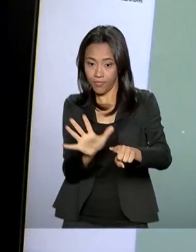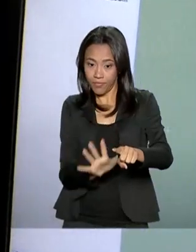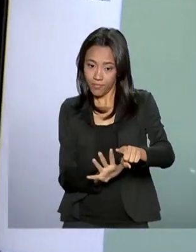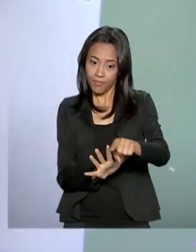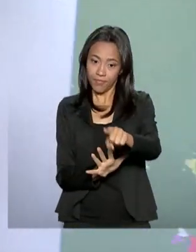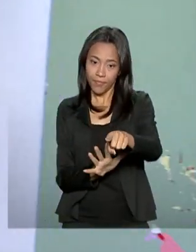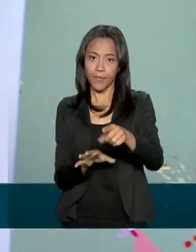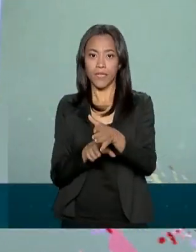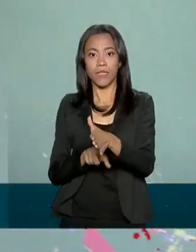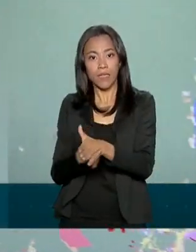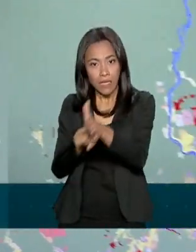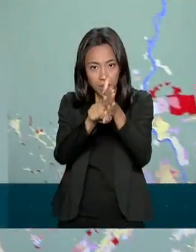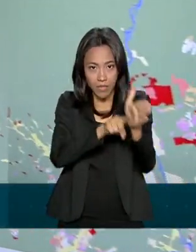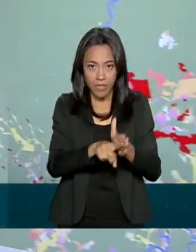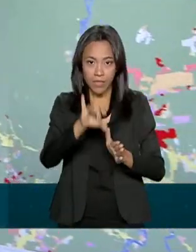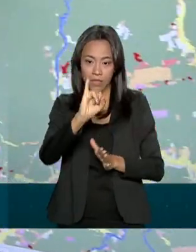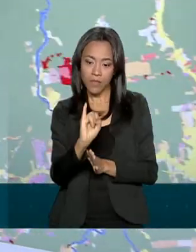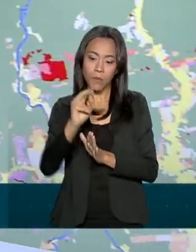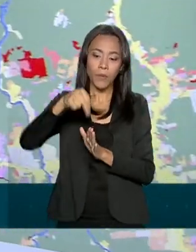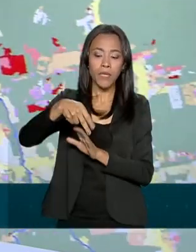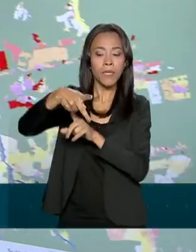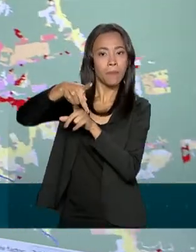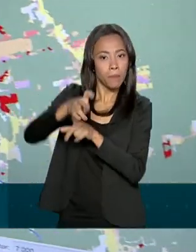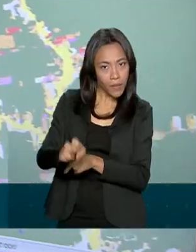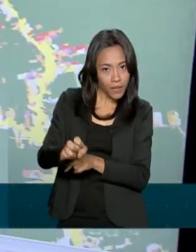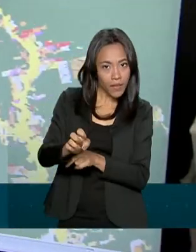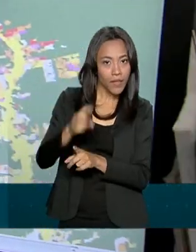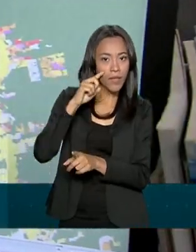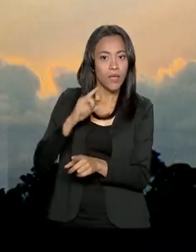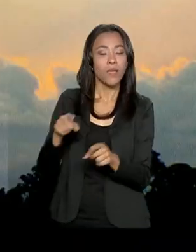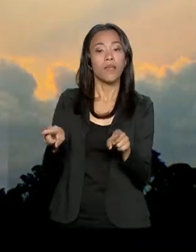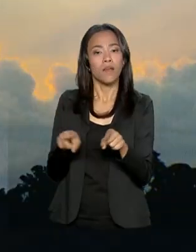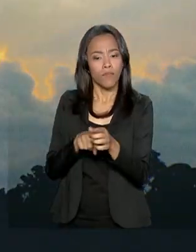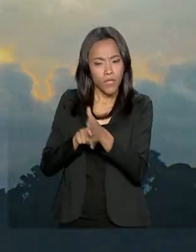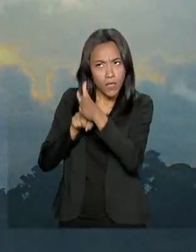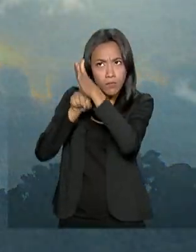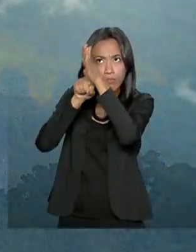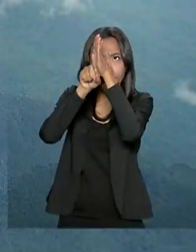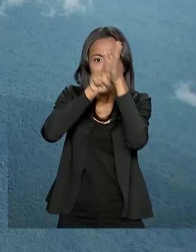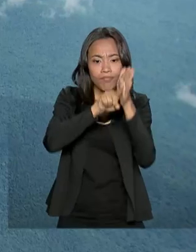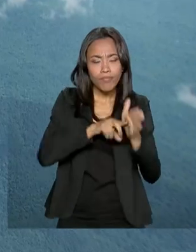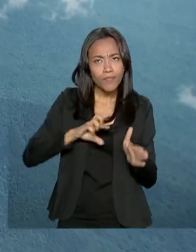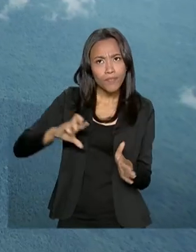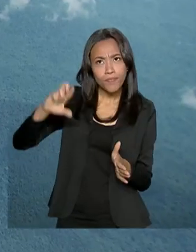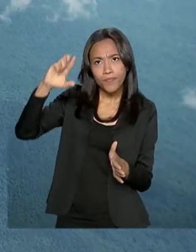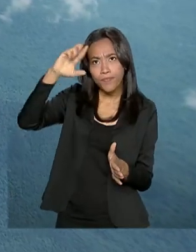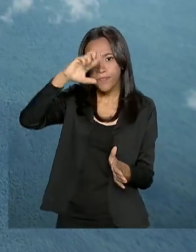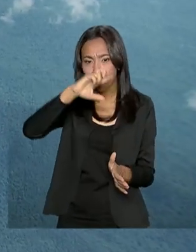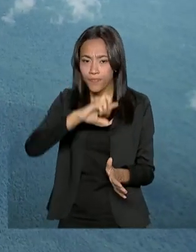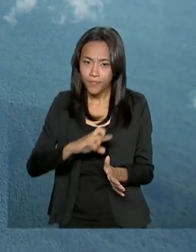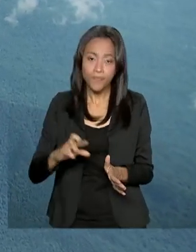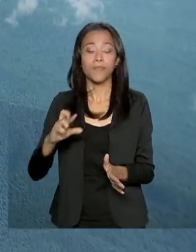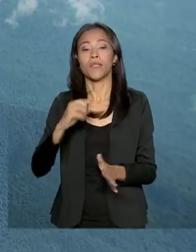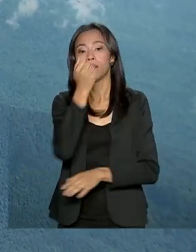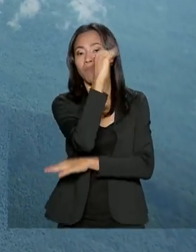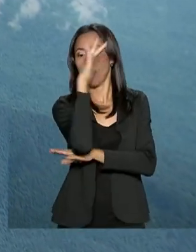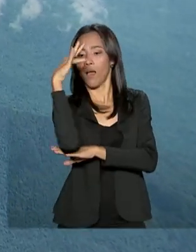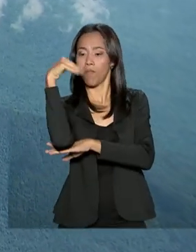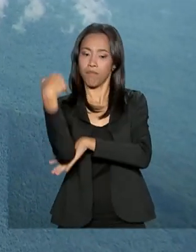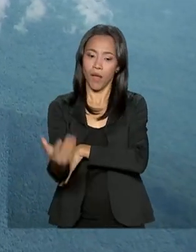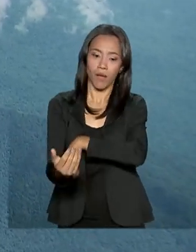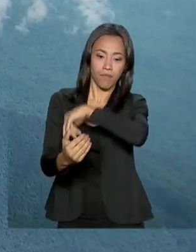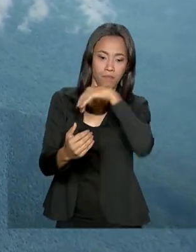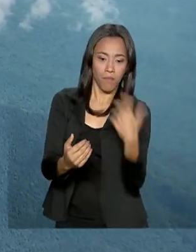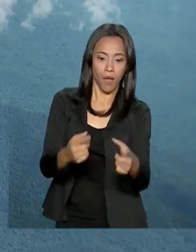Nacional de Pesquisas Espaciais monitoram este importante bioma. E os dados apontam que o desmatamento na